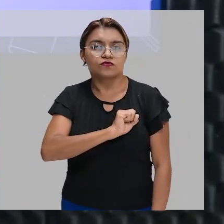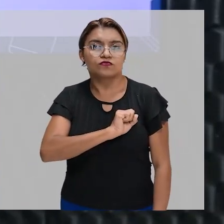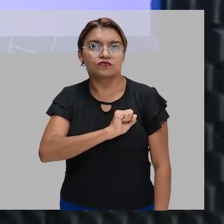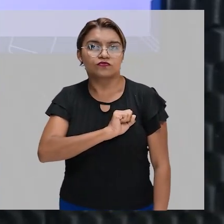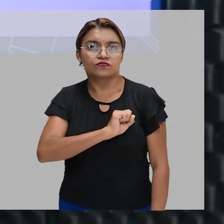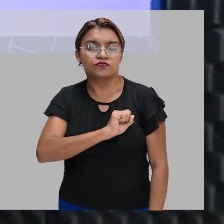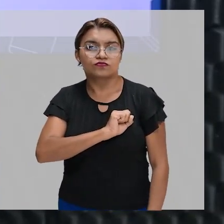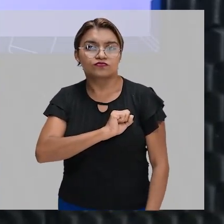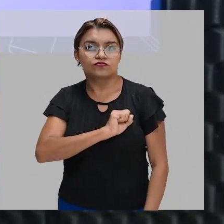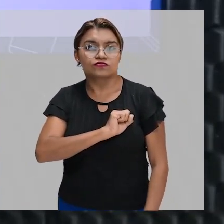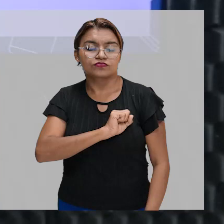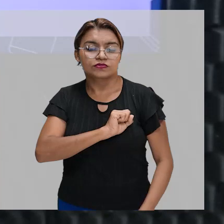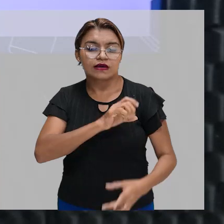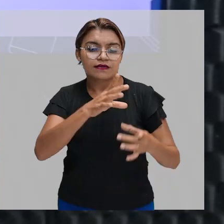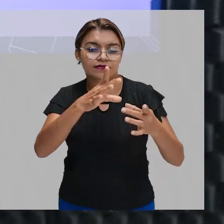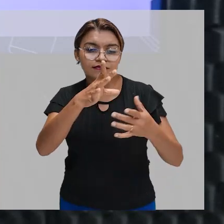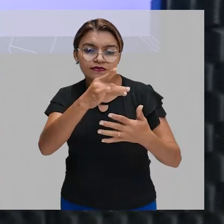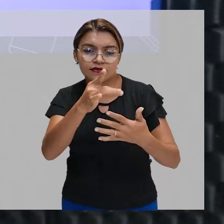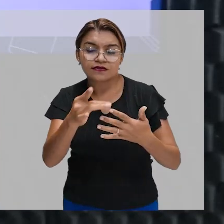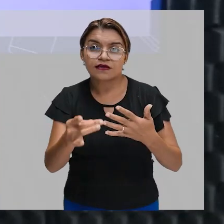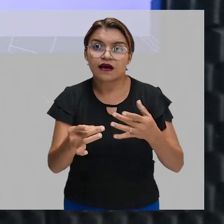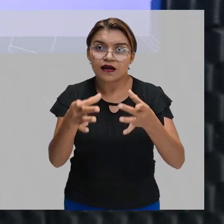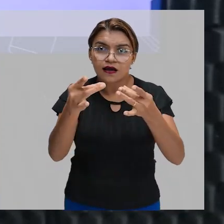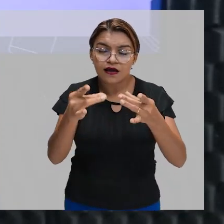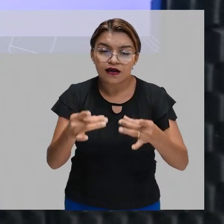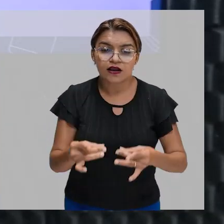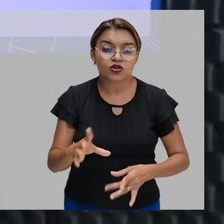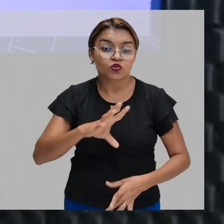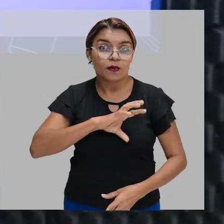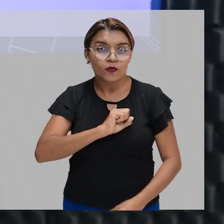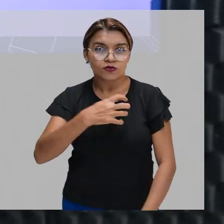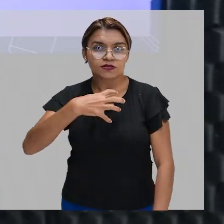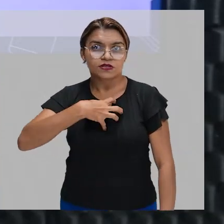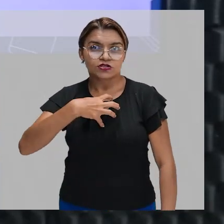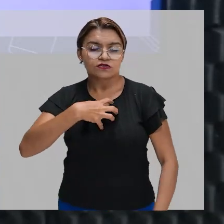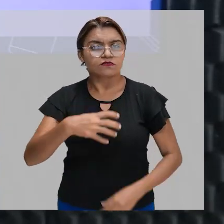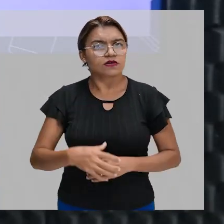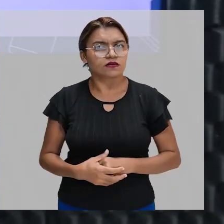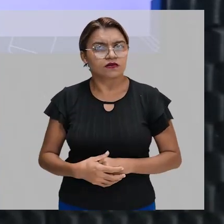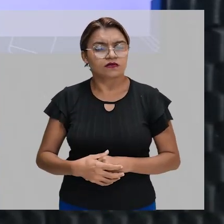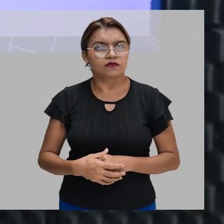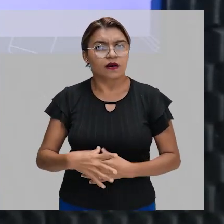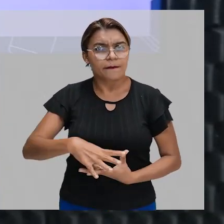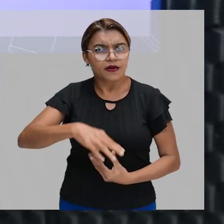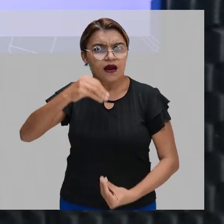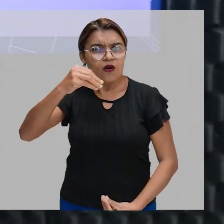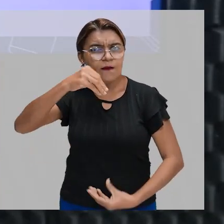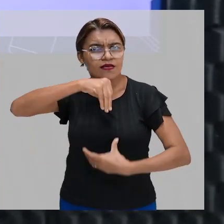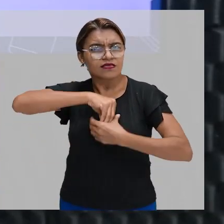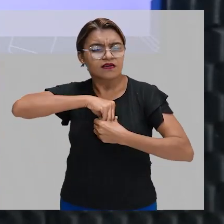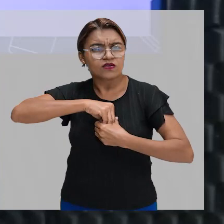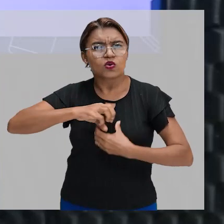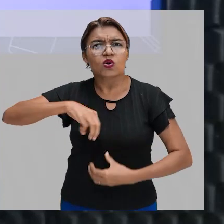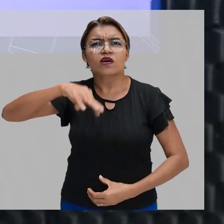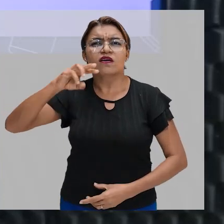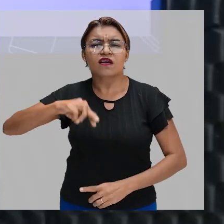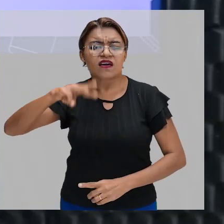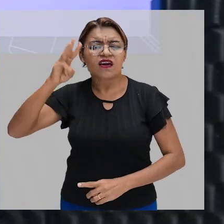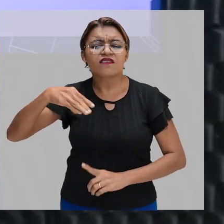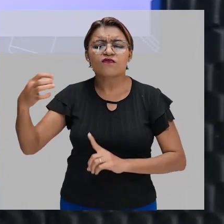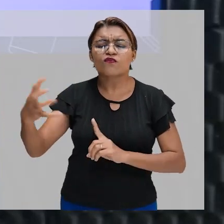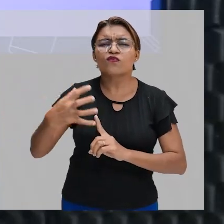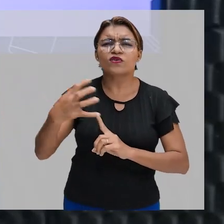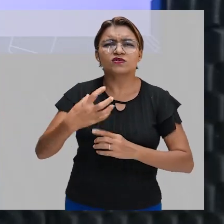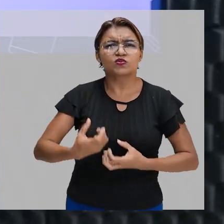do sentimento dele e o estado dele como é que que colocou esse amor aqui na minha alma essa